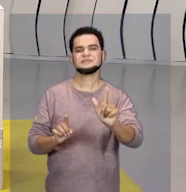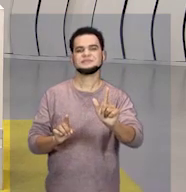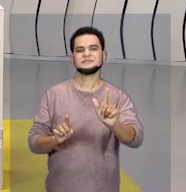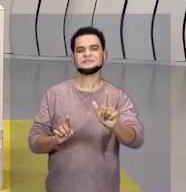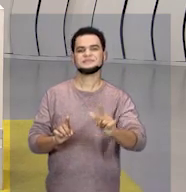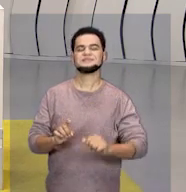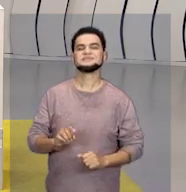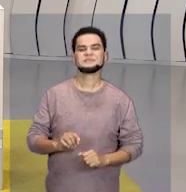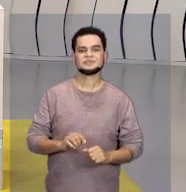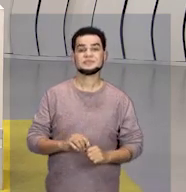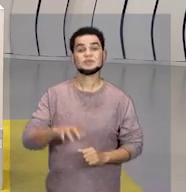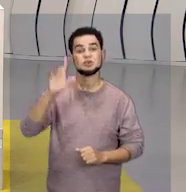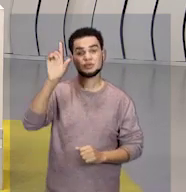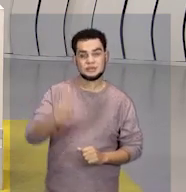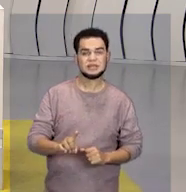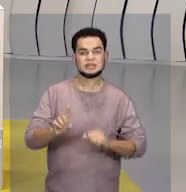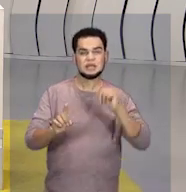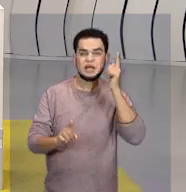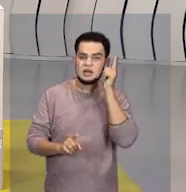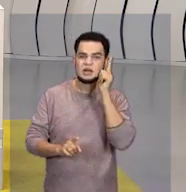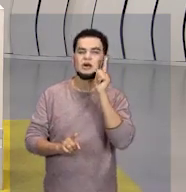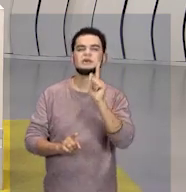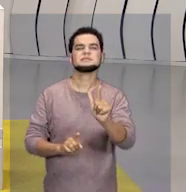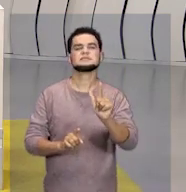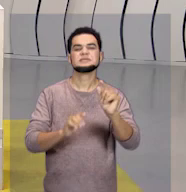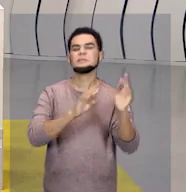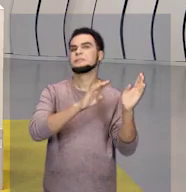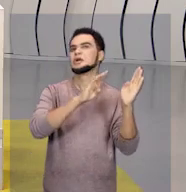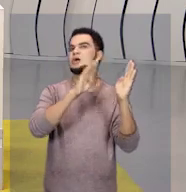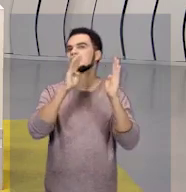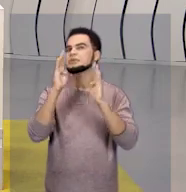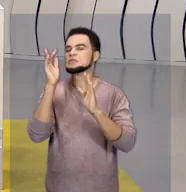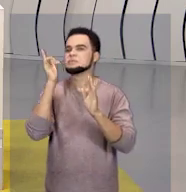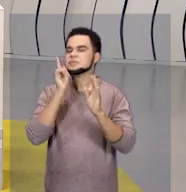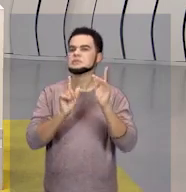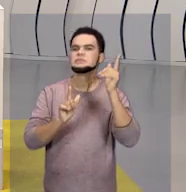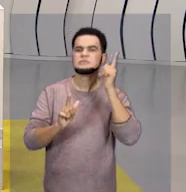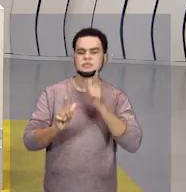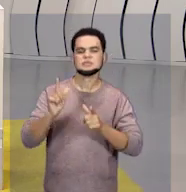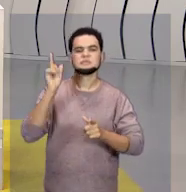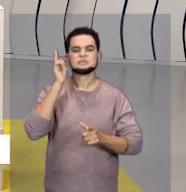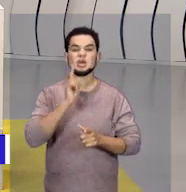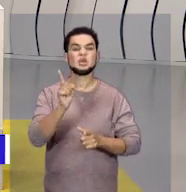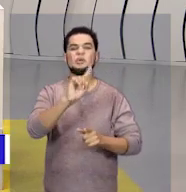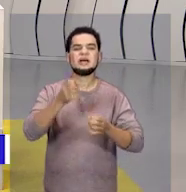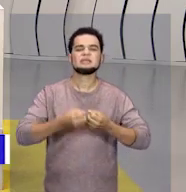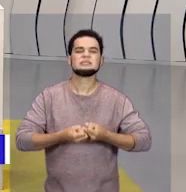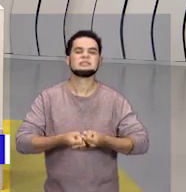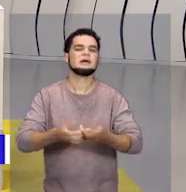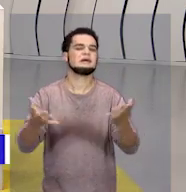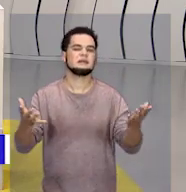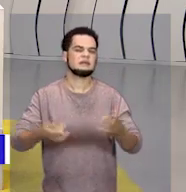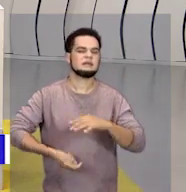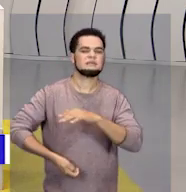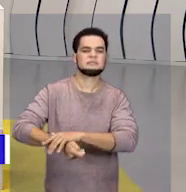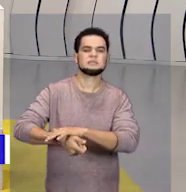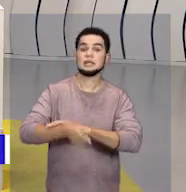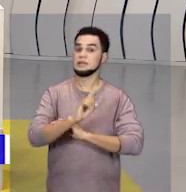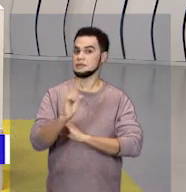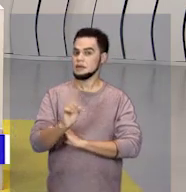Ele é fruto de um processo de conquista, ele não é simplesmente dado. Então, a partir do momento que